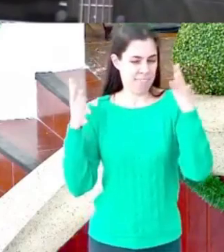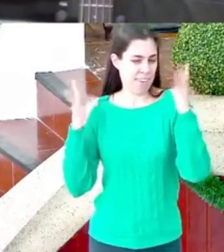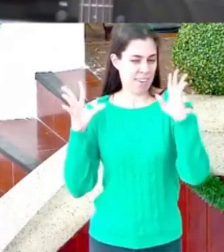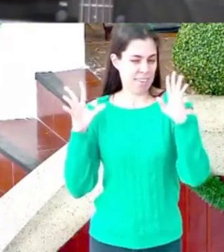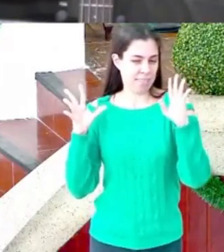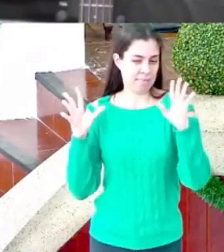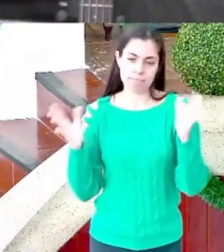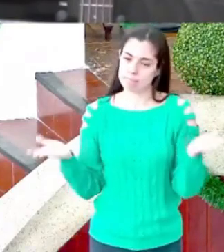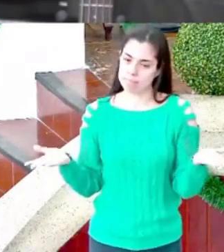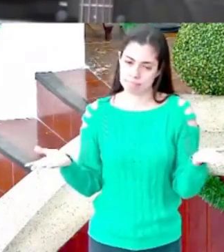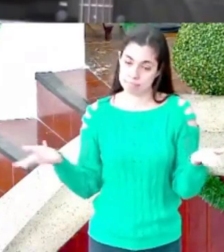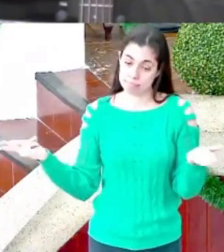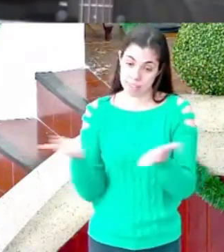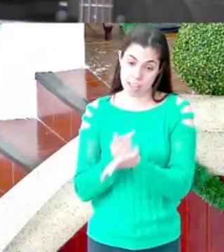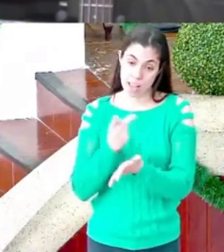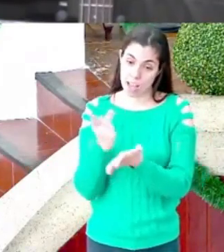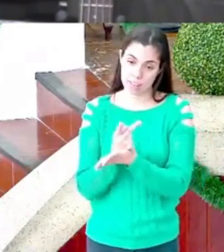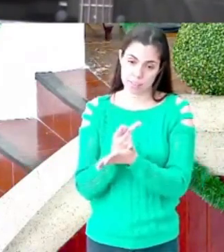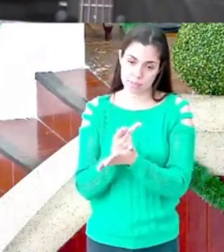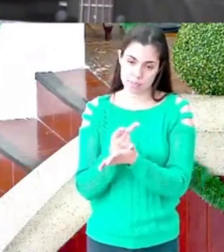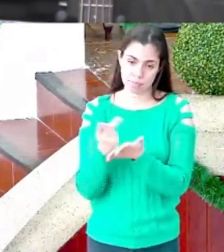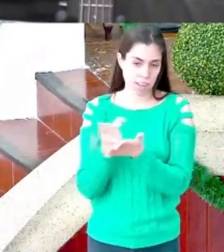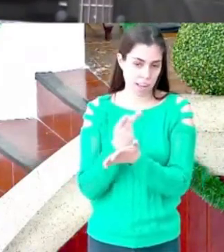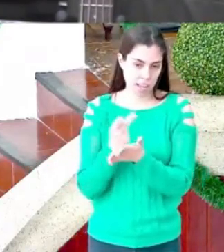ninguém me reconheceu pelo que eu fiz.